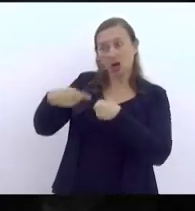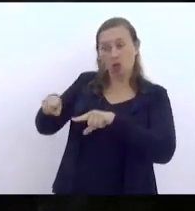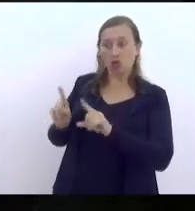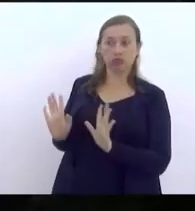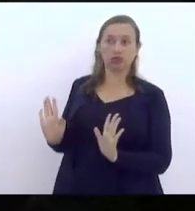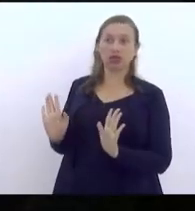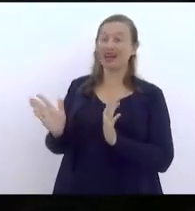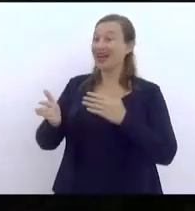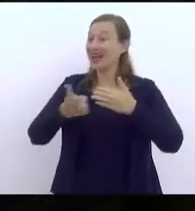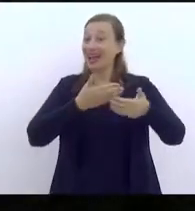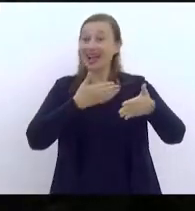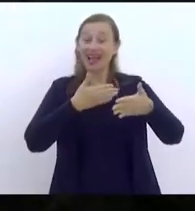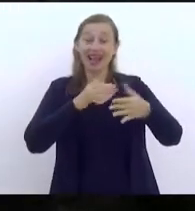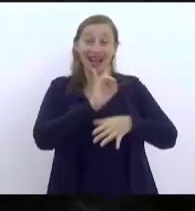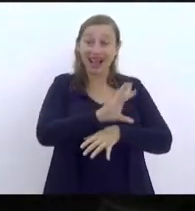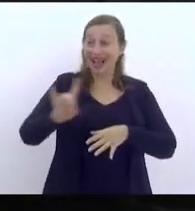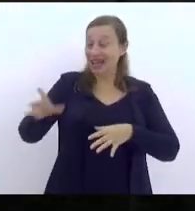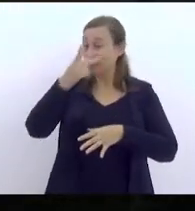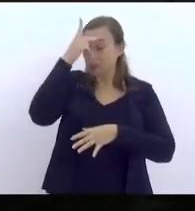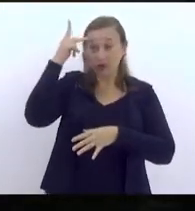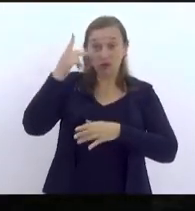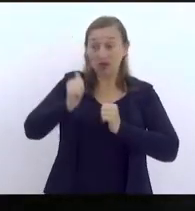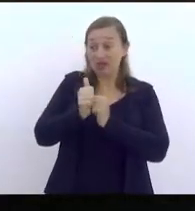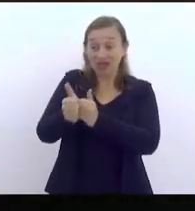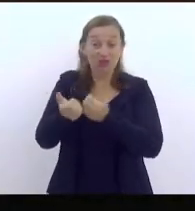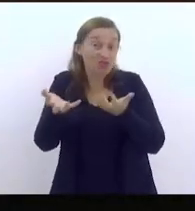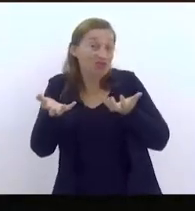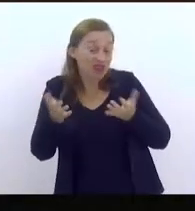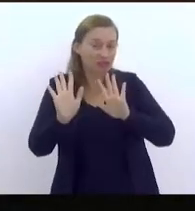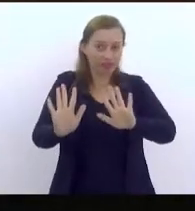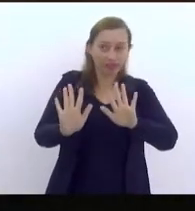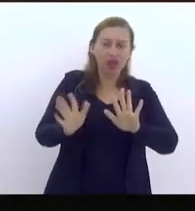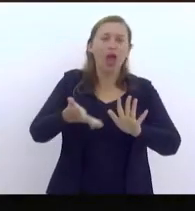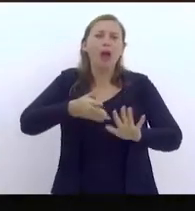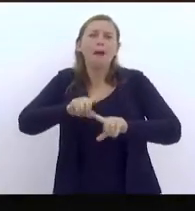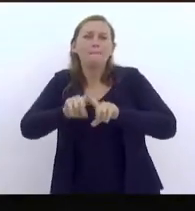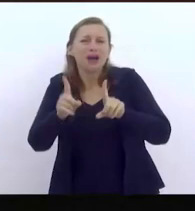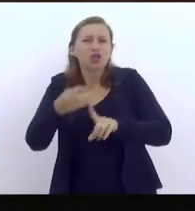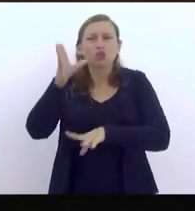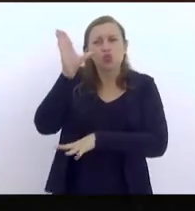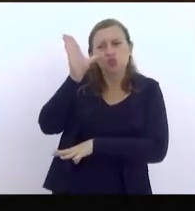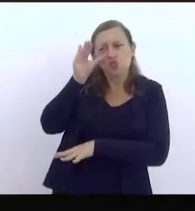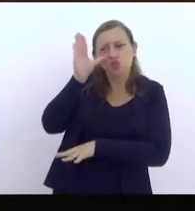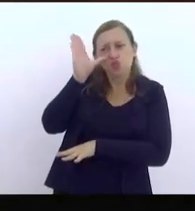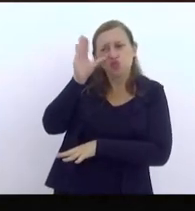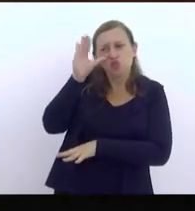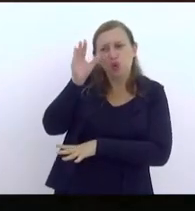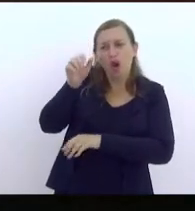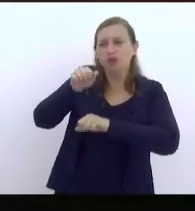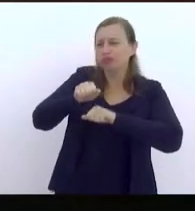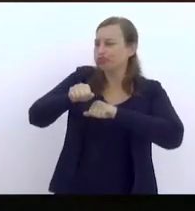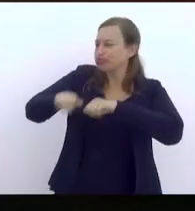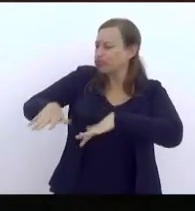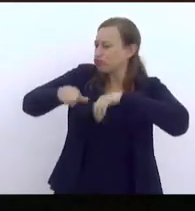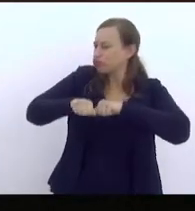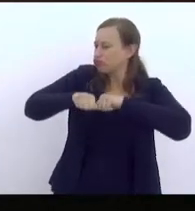vai onde quiser. Mas o curioso é que nessa marcha, tia